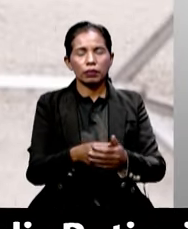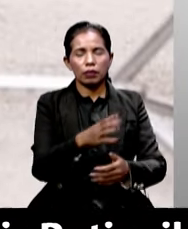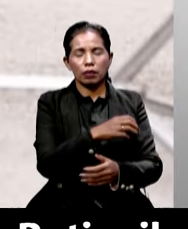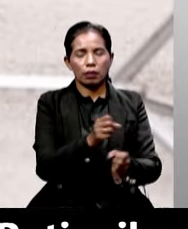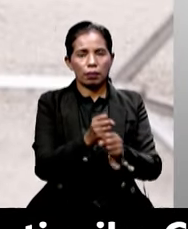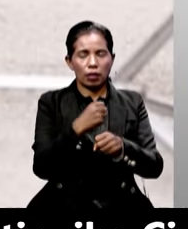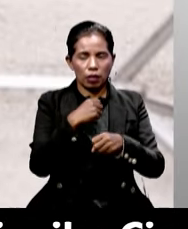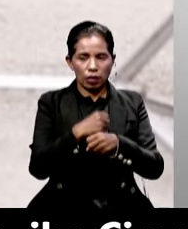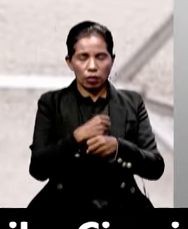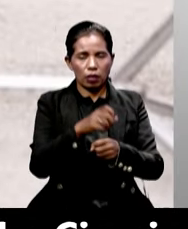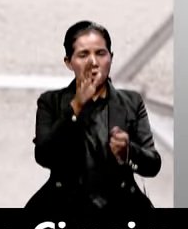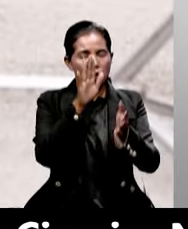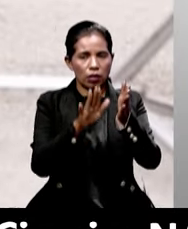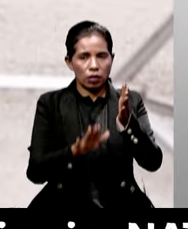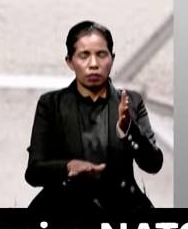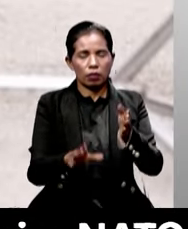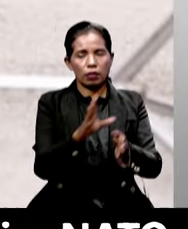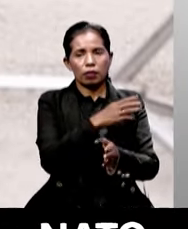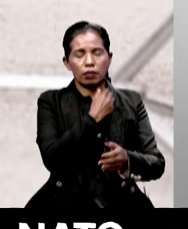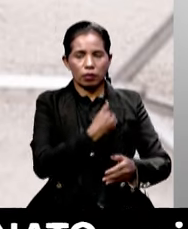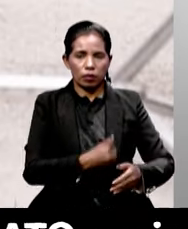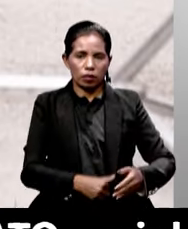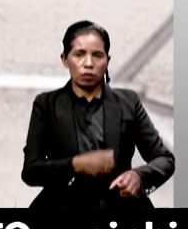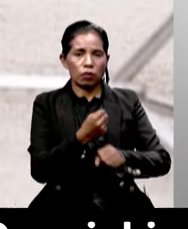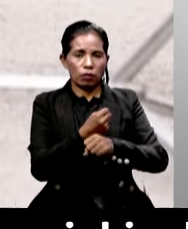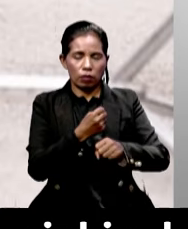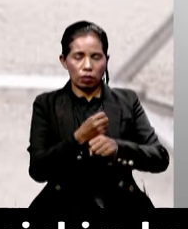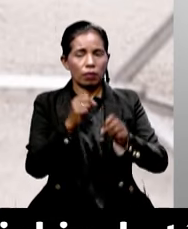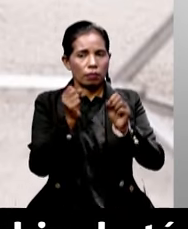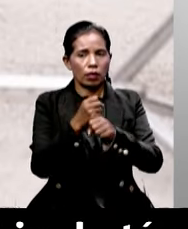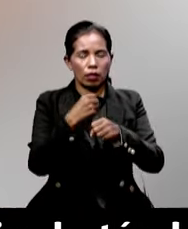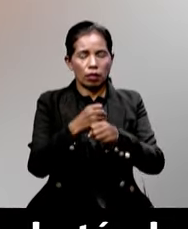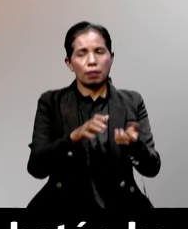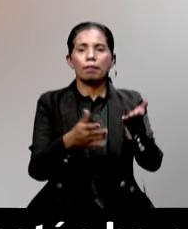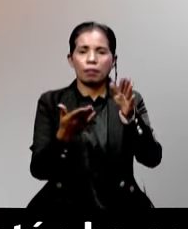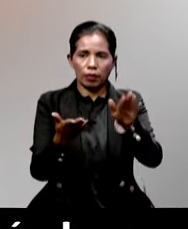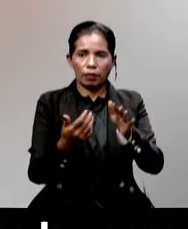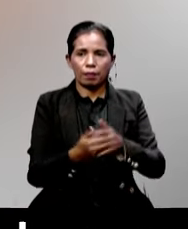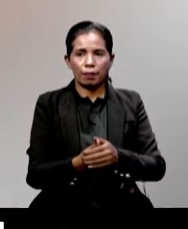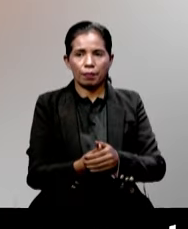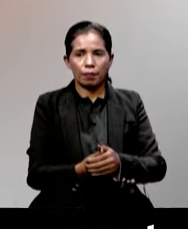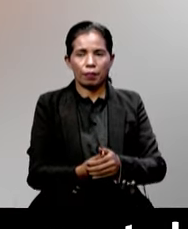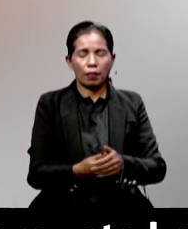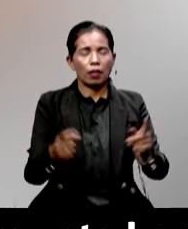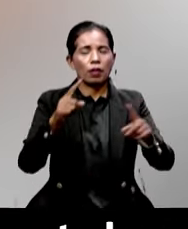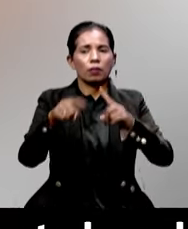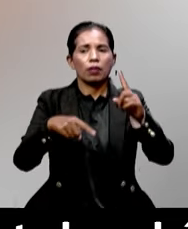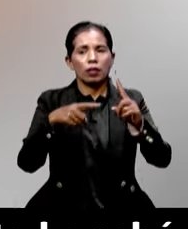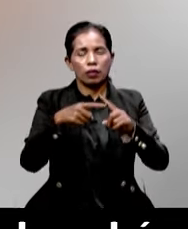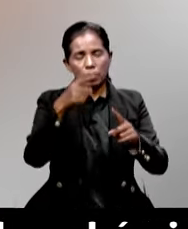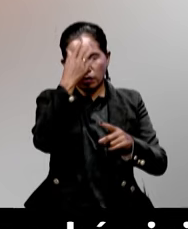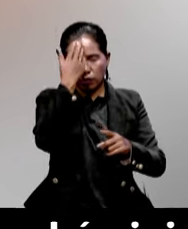bele amoso redução e a função motoric no mos bele la convida. Estruc acontece banhira o